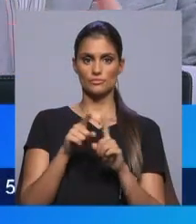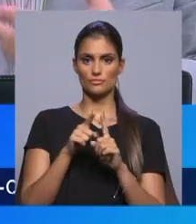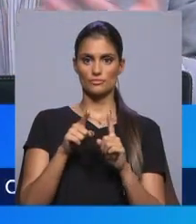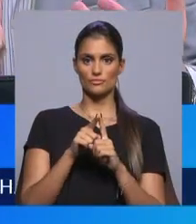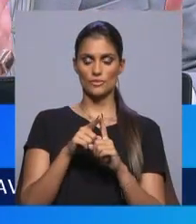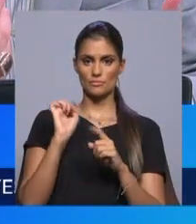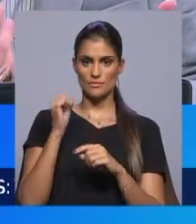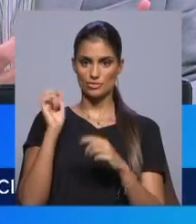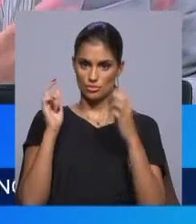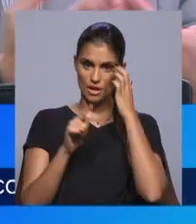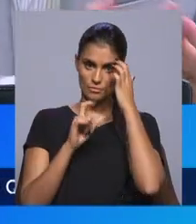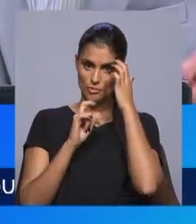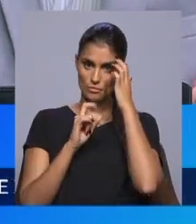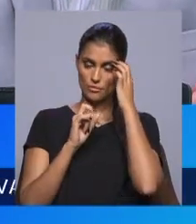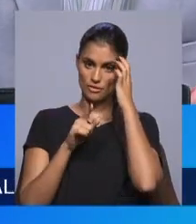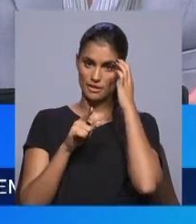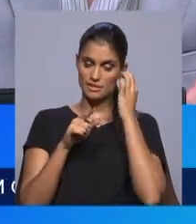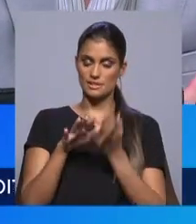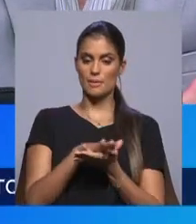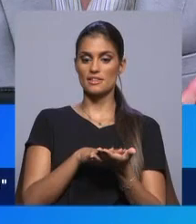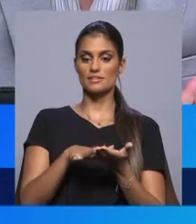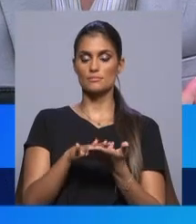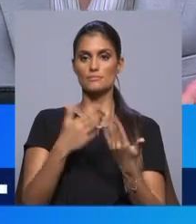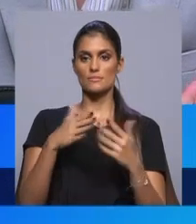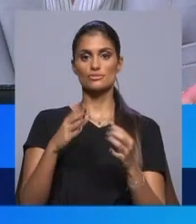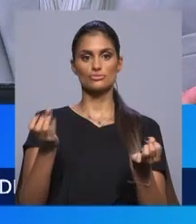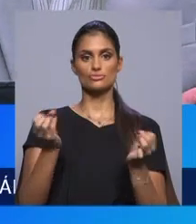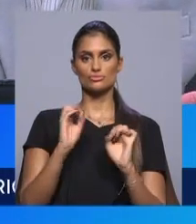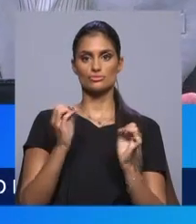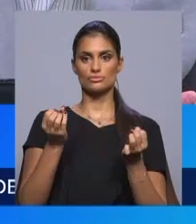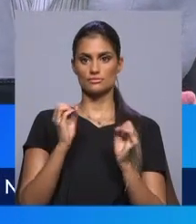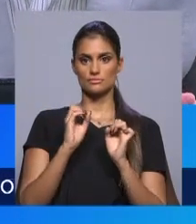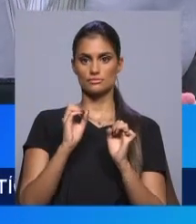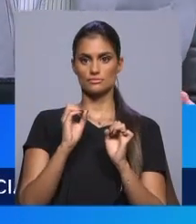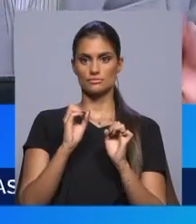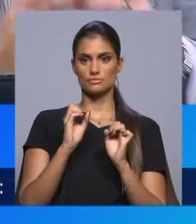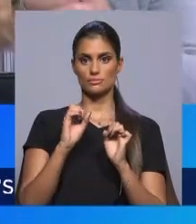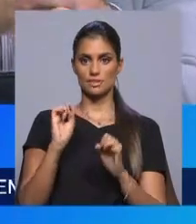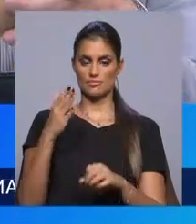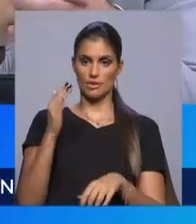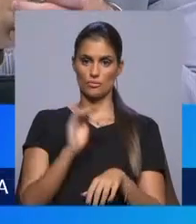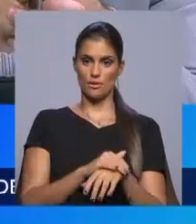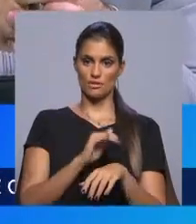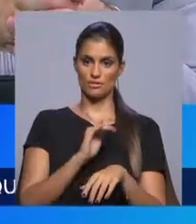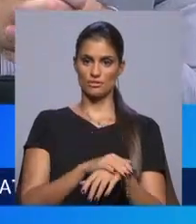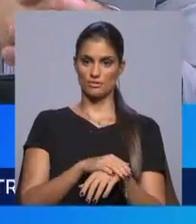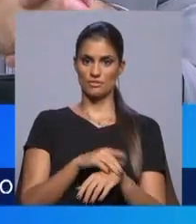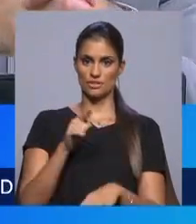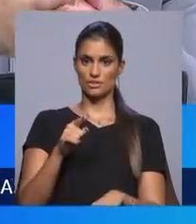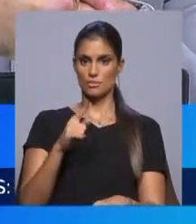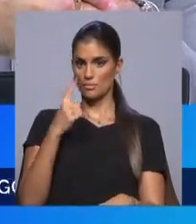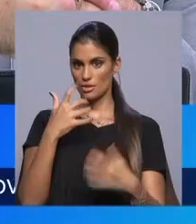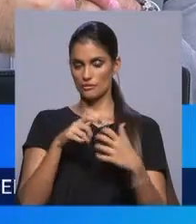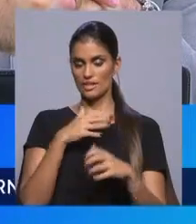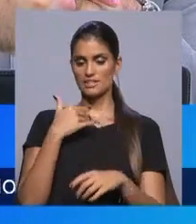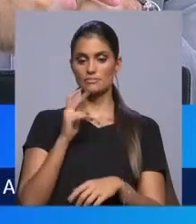solar. Eles podem também ter essa origem, mas provavelmente não foi o Sol o principal culpado. Isto deixa uma dúvida gira. Então,